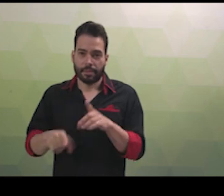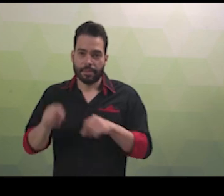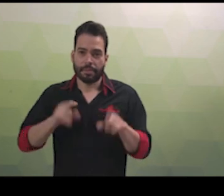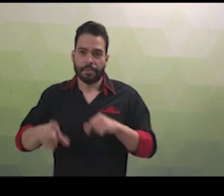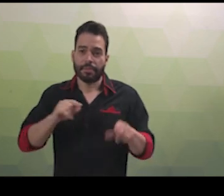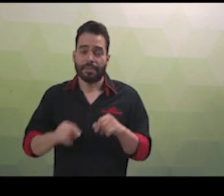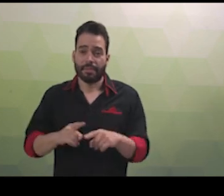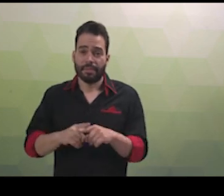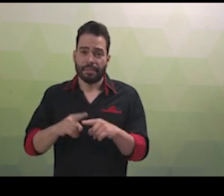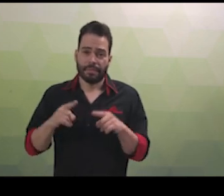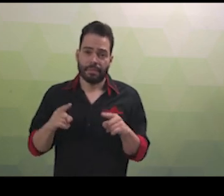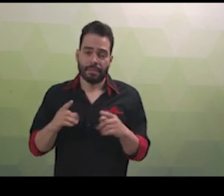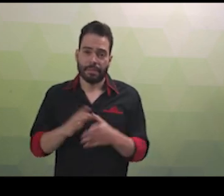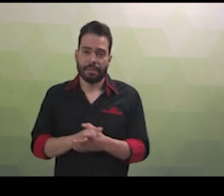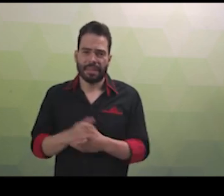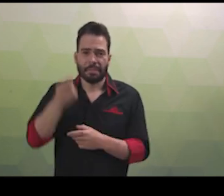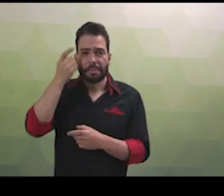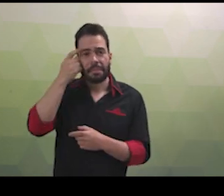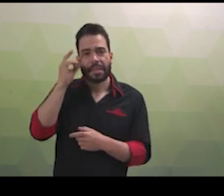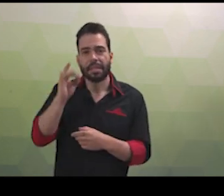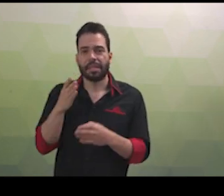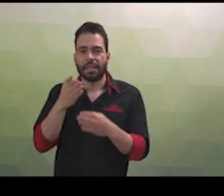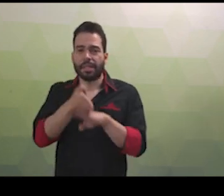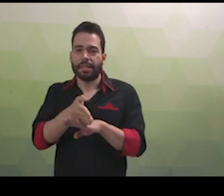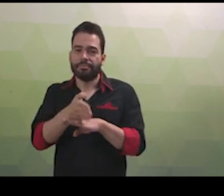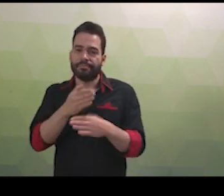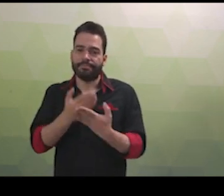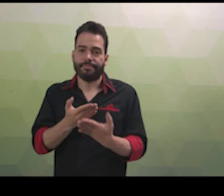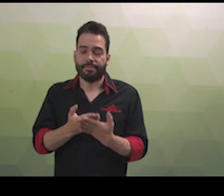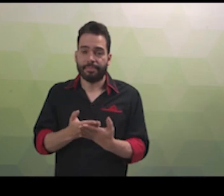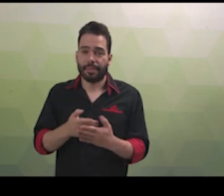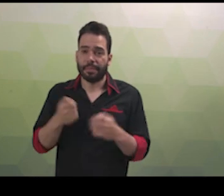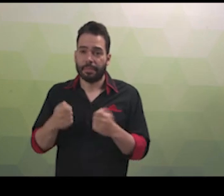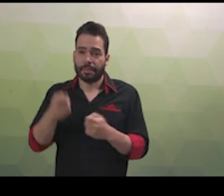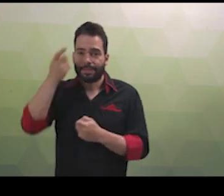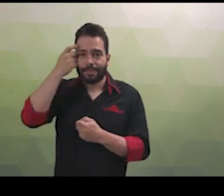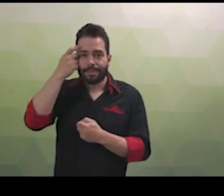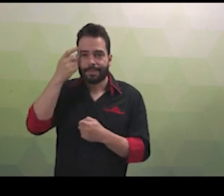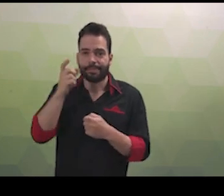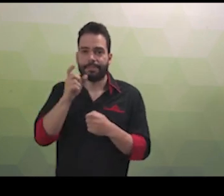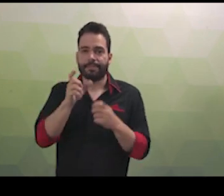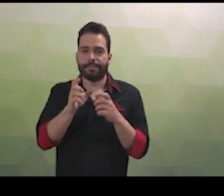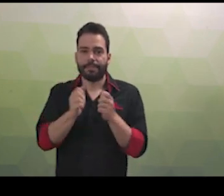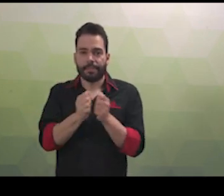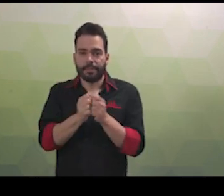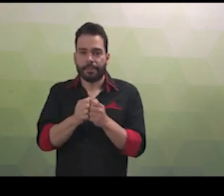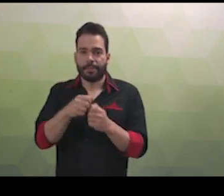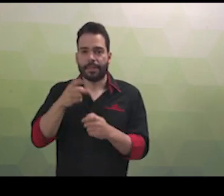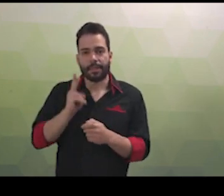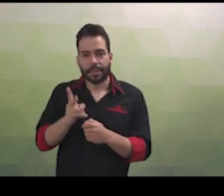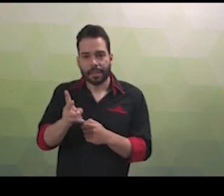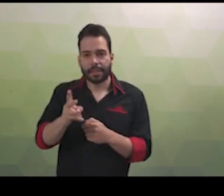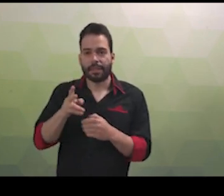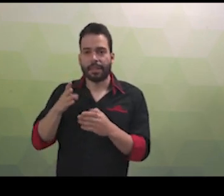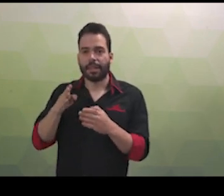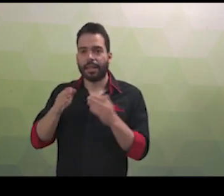seletivos. No entanto, é incompleto pensar somente no ingresso, se não avaliarmos em conjunto a permanência